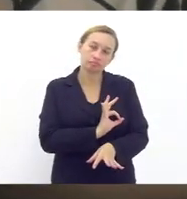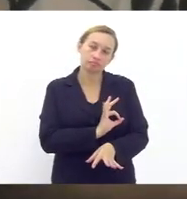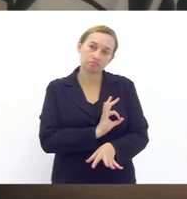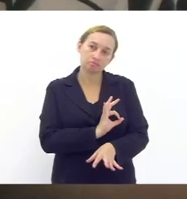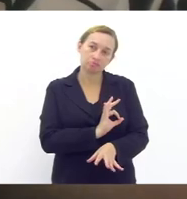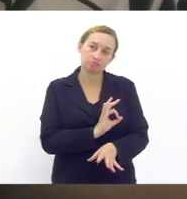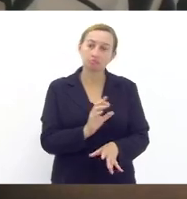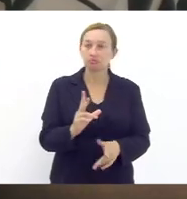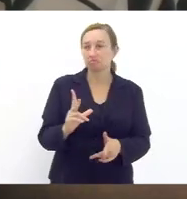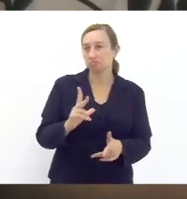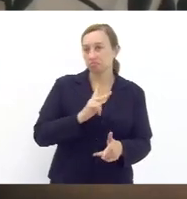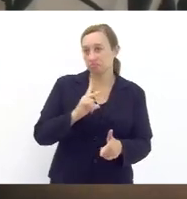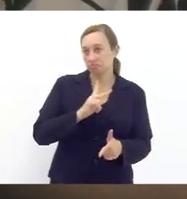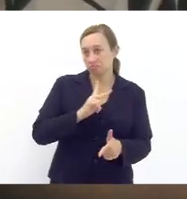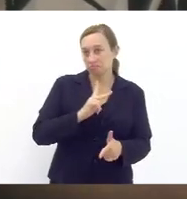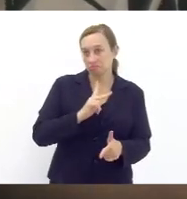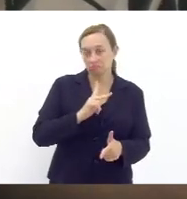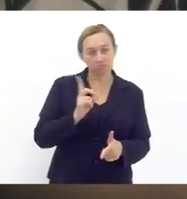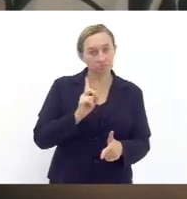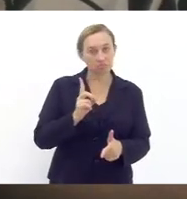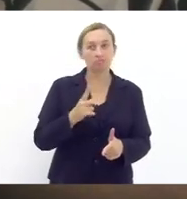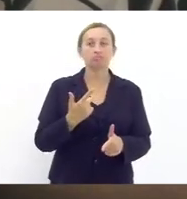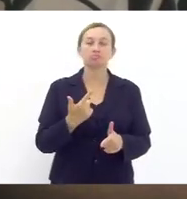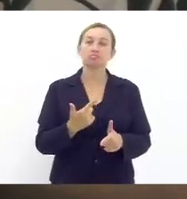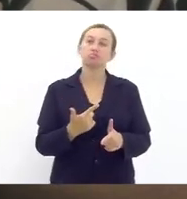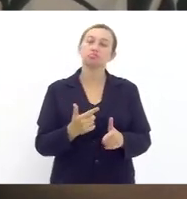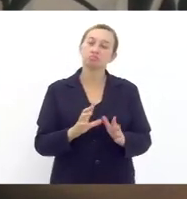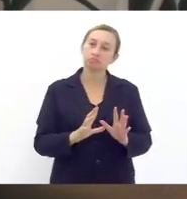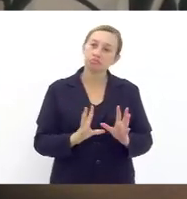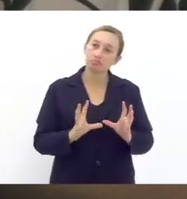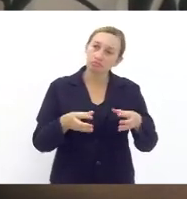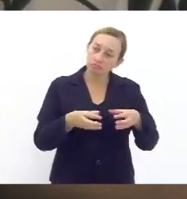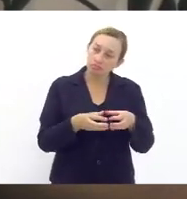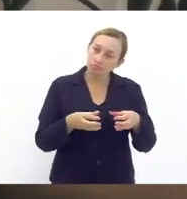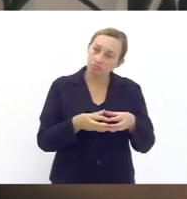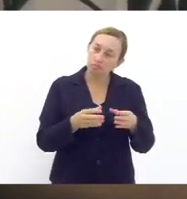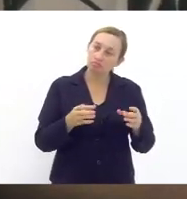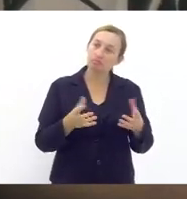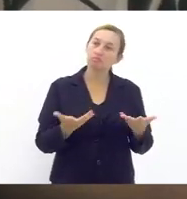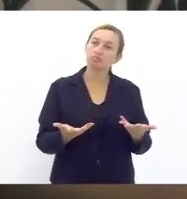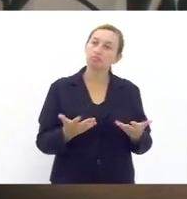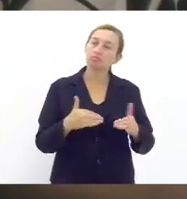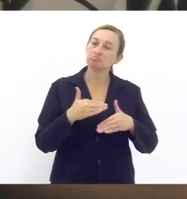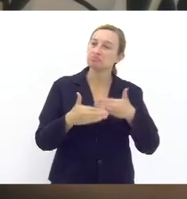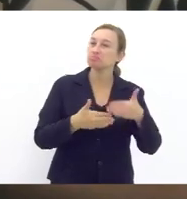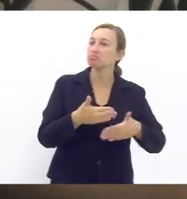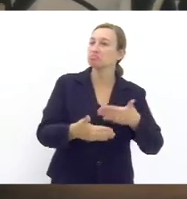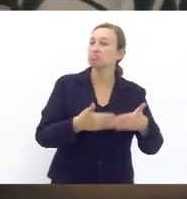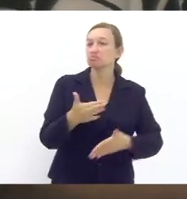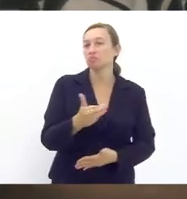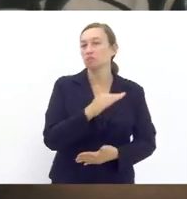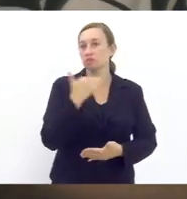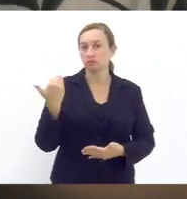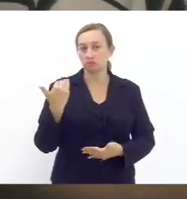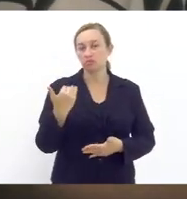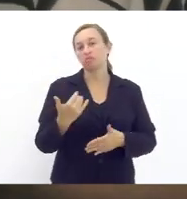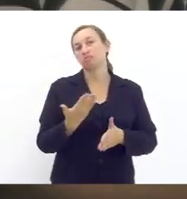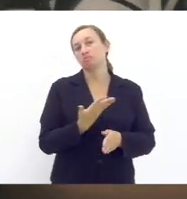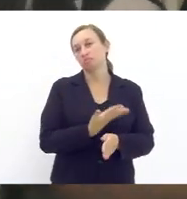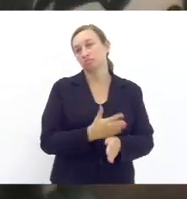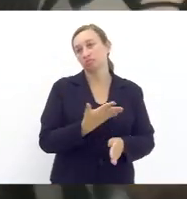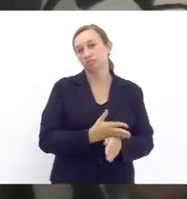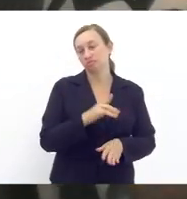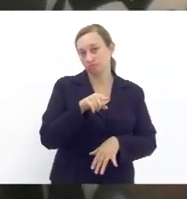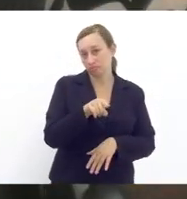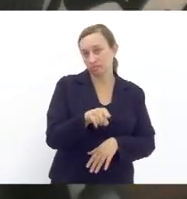o problema da Sociedade Coletiva é o instrumento que o estado usa tendo um processo ali de né morte né na prática ali de